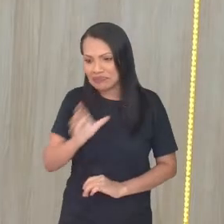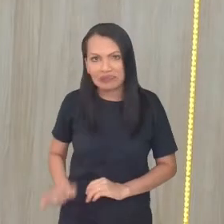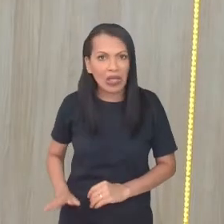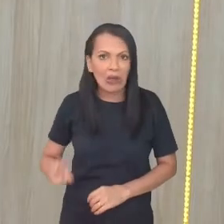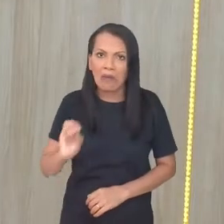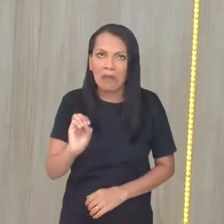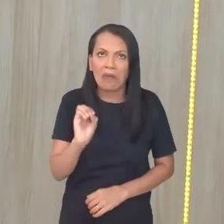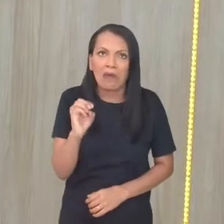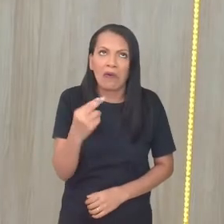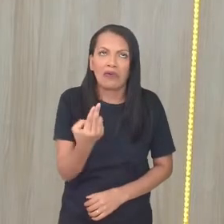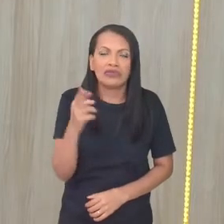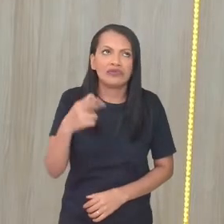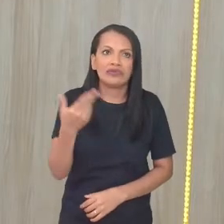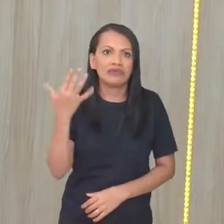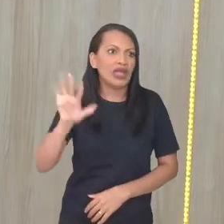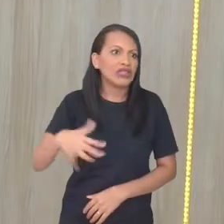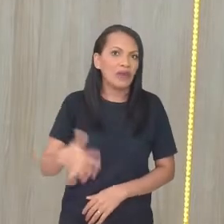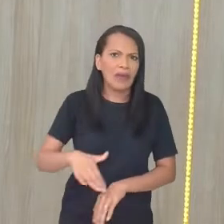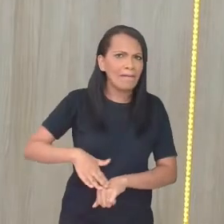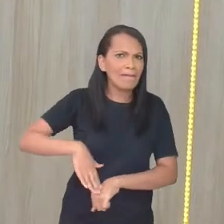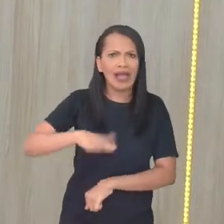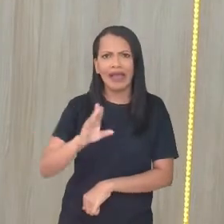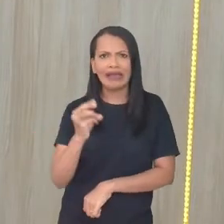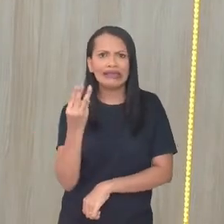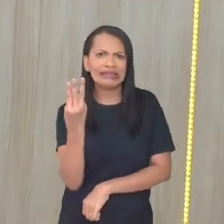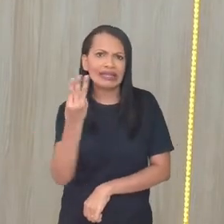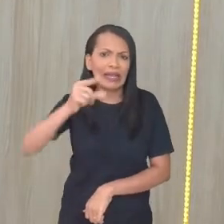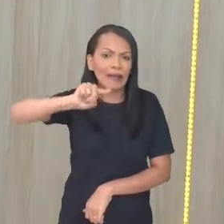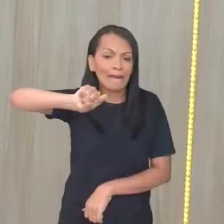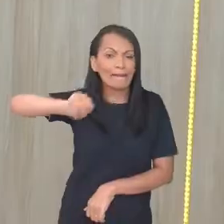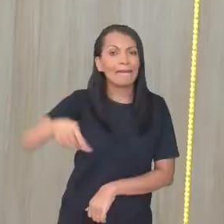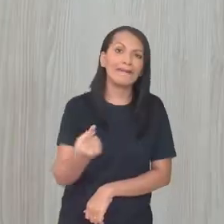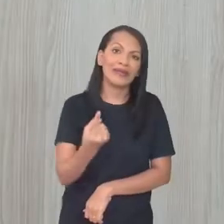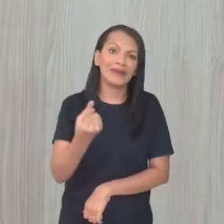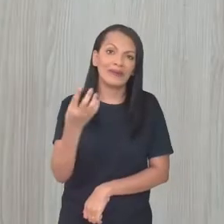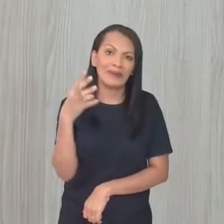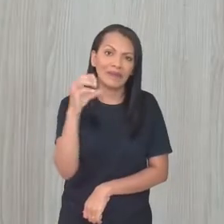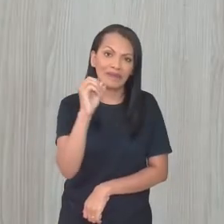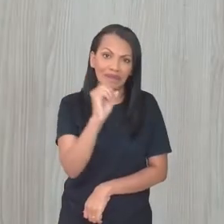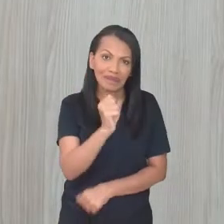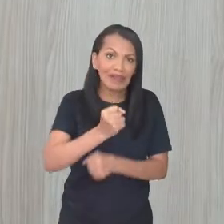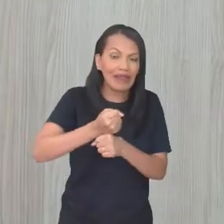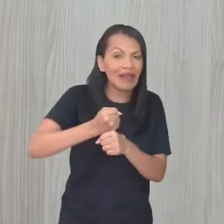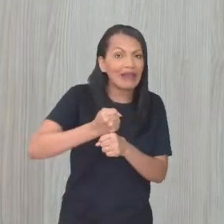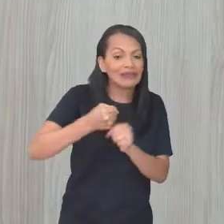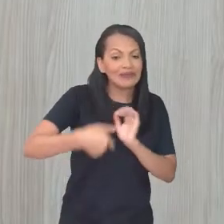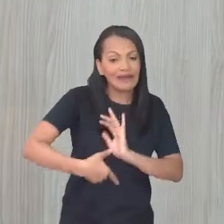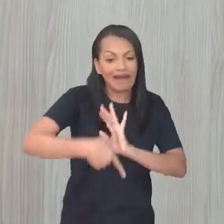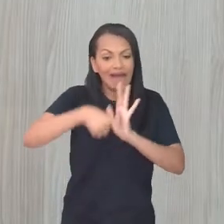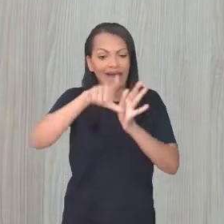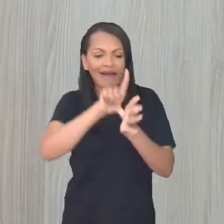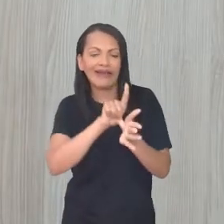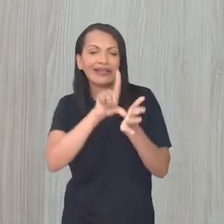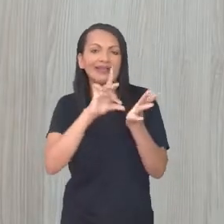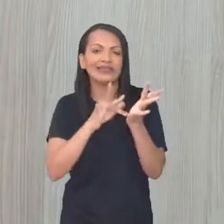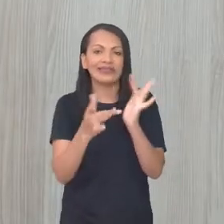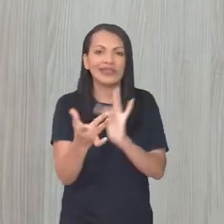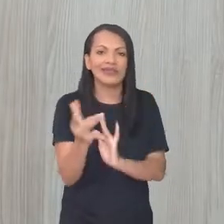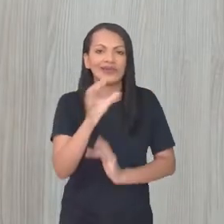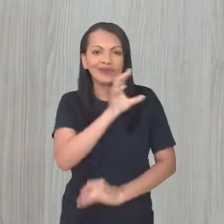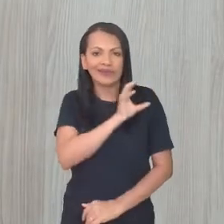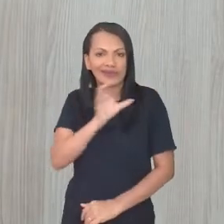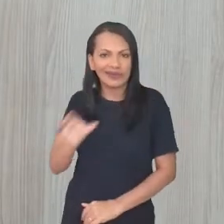anos antes de Cristo, né? exatamente. Então essa transformação, essa alteração nesses lugares, né,